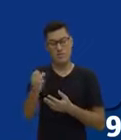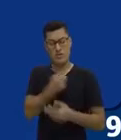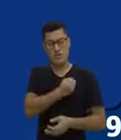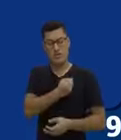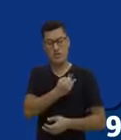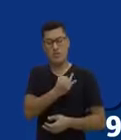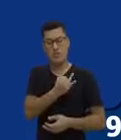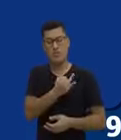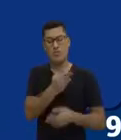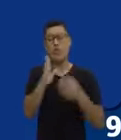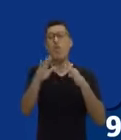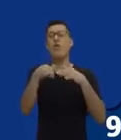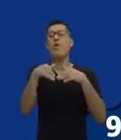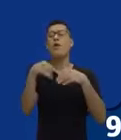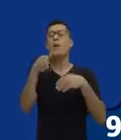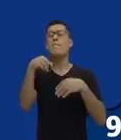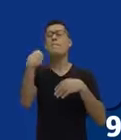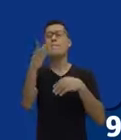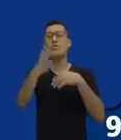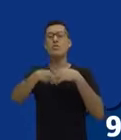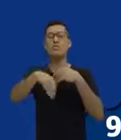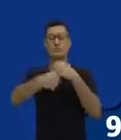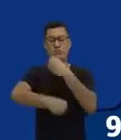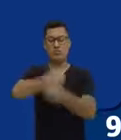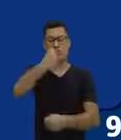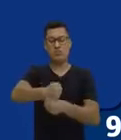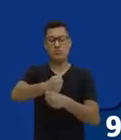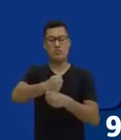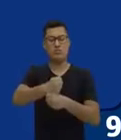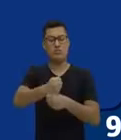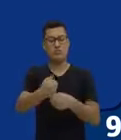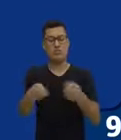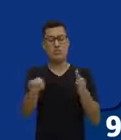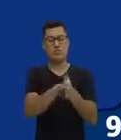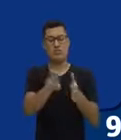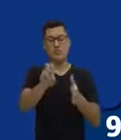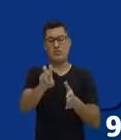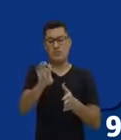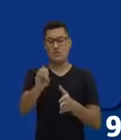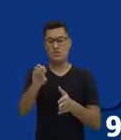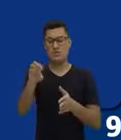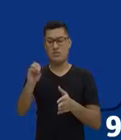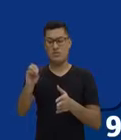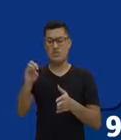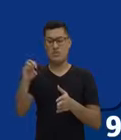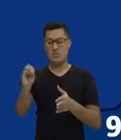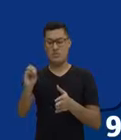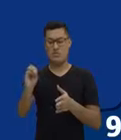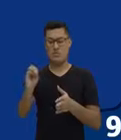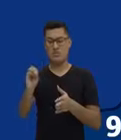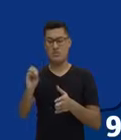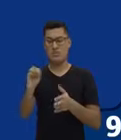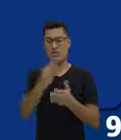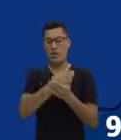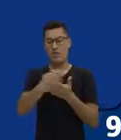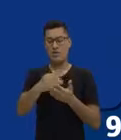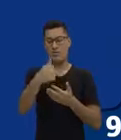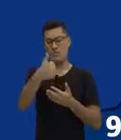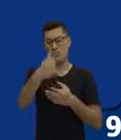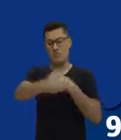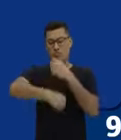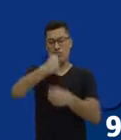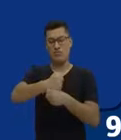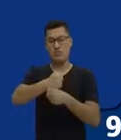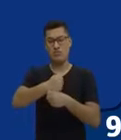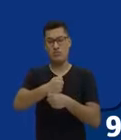de quantos anos, né? Após quantos anos, vai chegar em 5 toneladas? Então, passou um ano daqui para